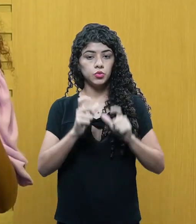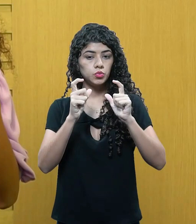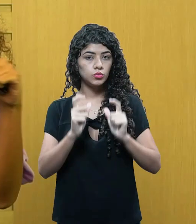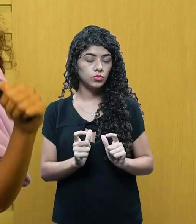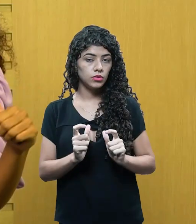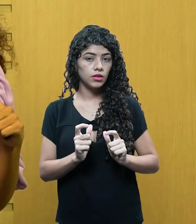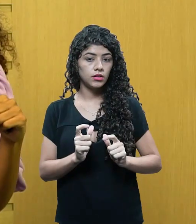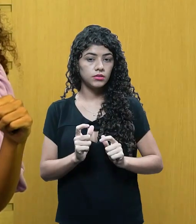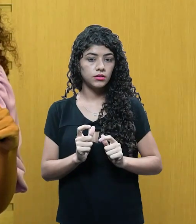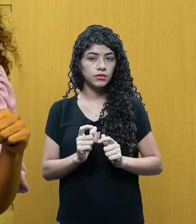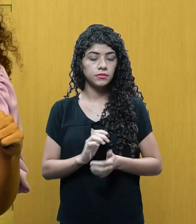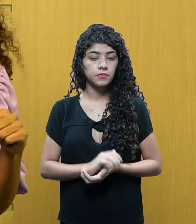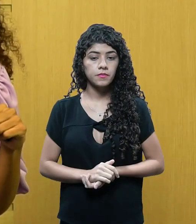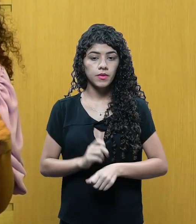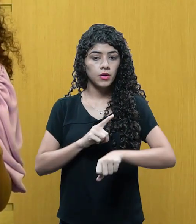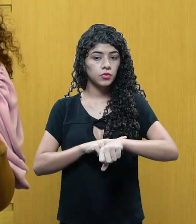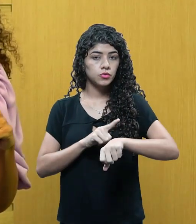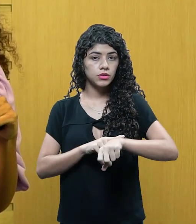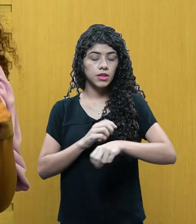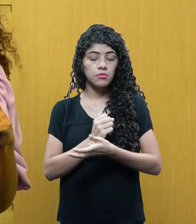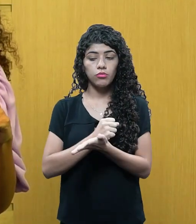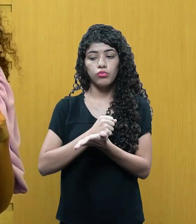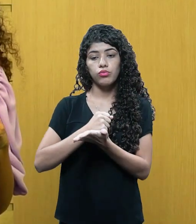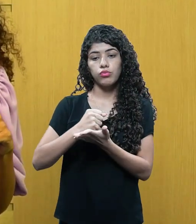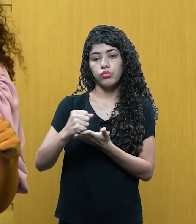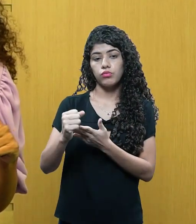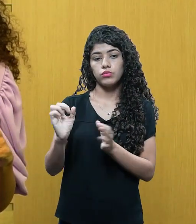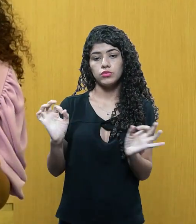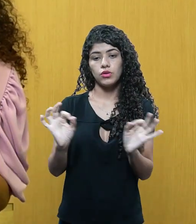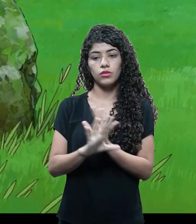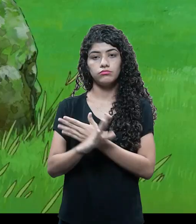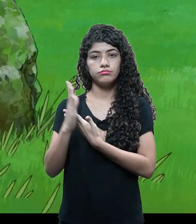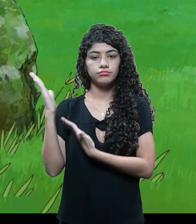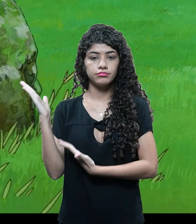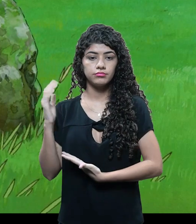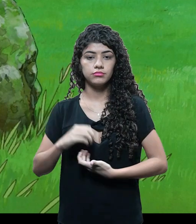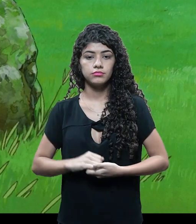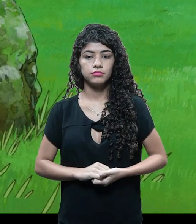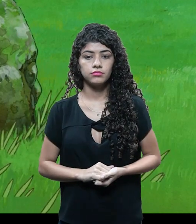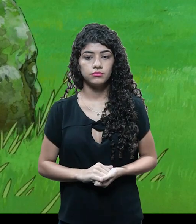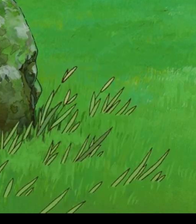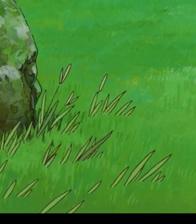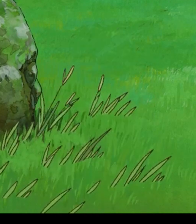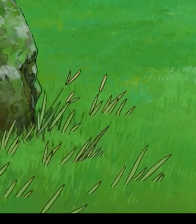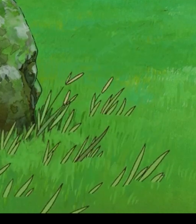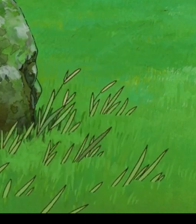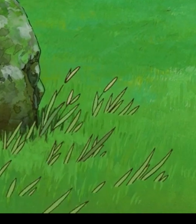ambiente, de algum lugar dos universos dos filmes, onde o tempo simplesmente só passa.